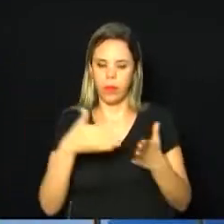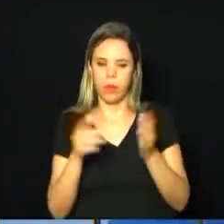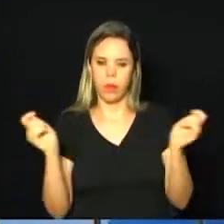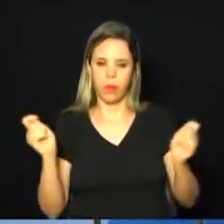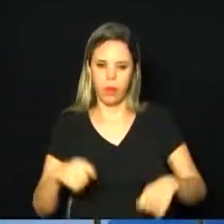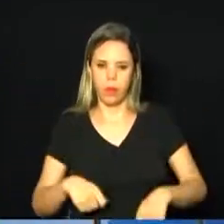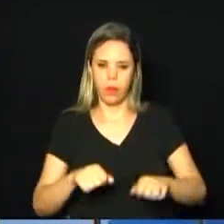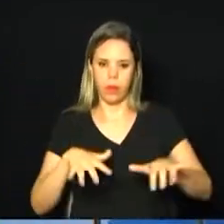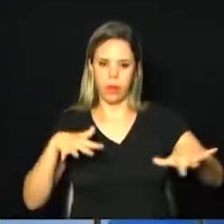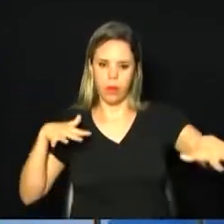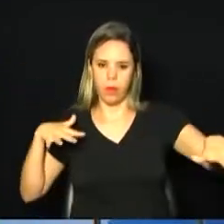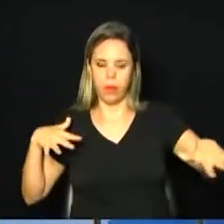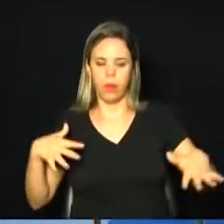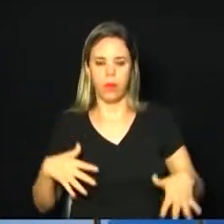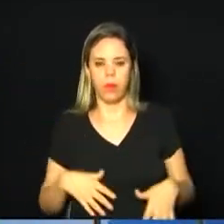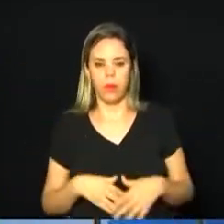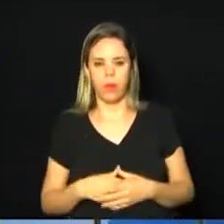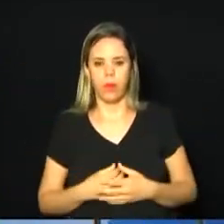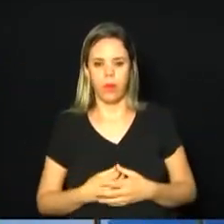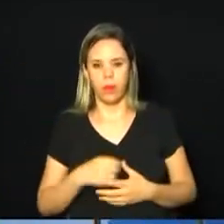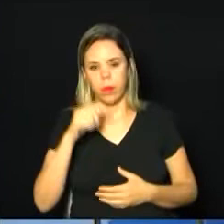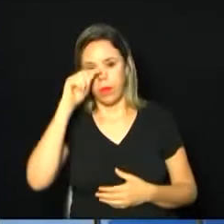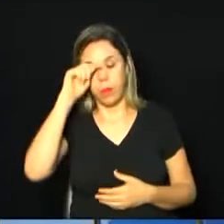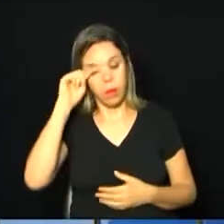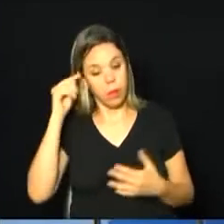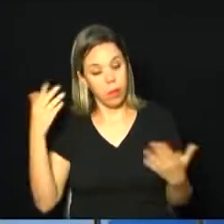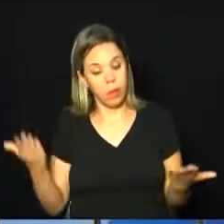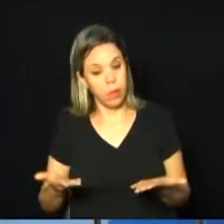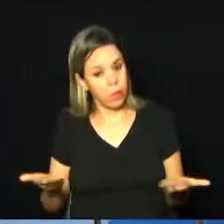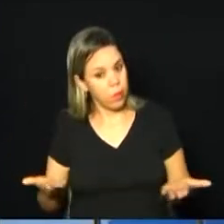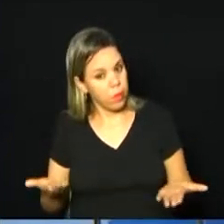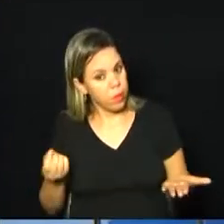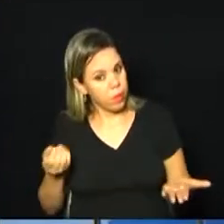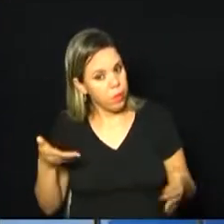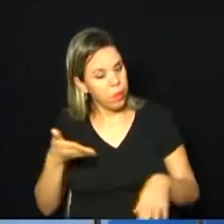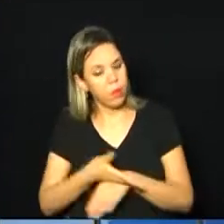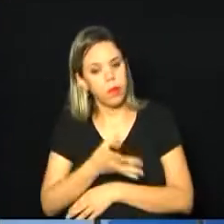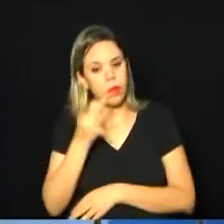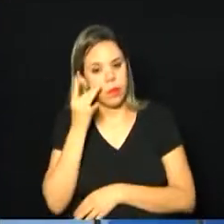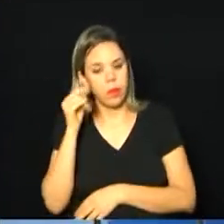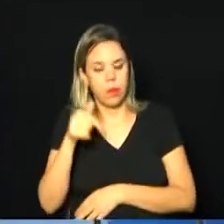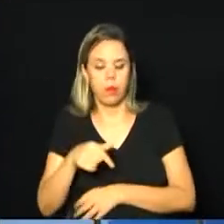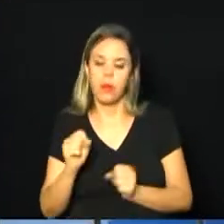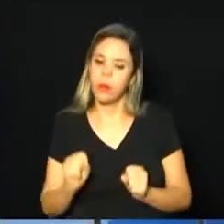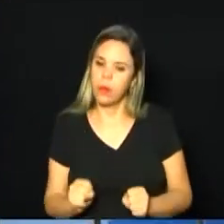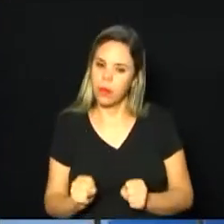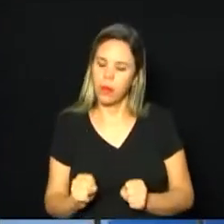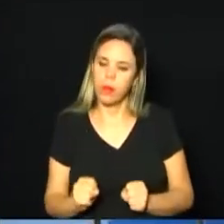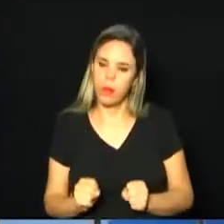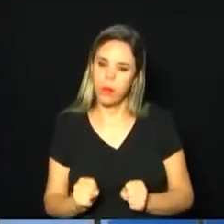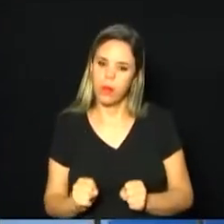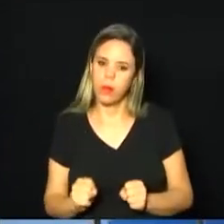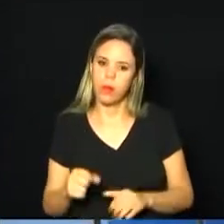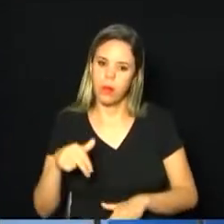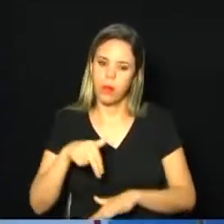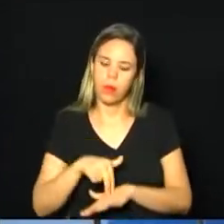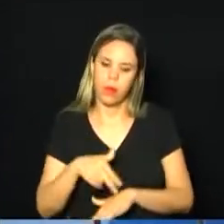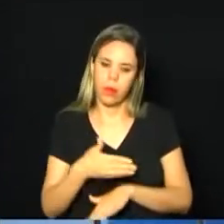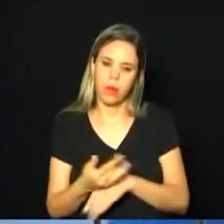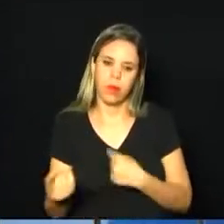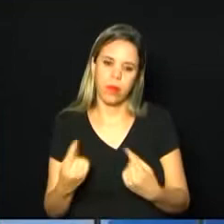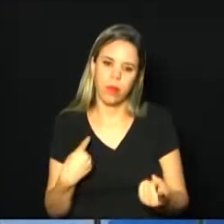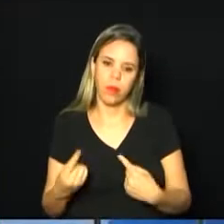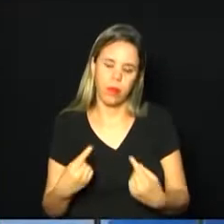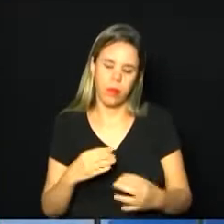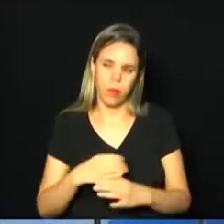capacidade do plenário e do plenarinho Então hoje quem quiser vir pessoalmente e também comparecer entrando pela